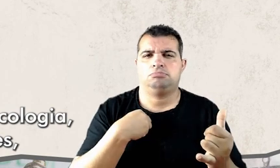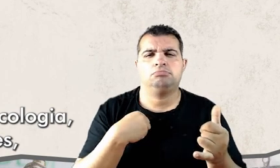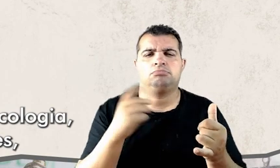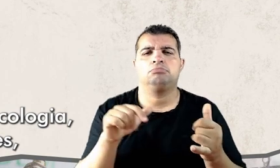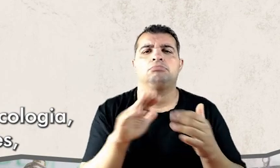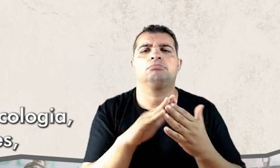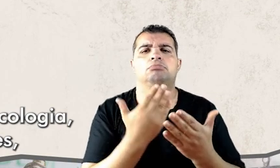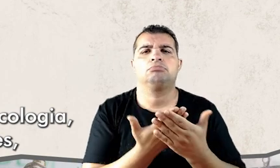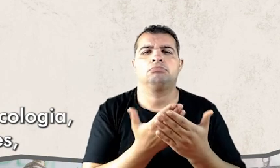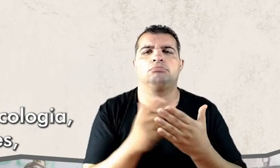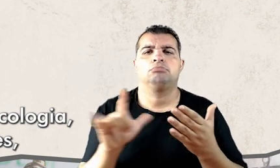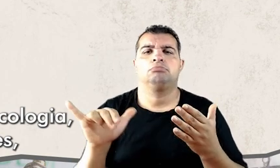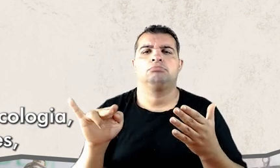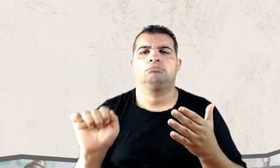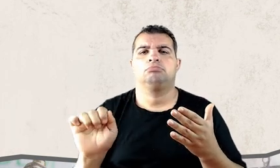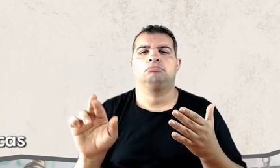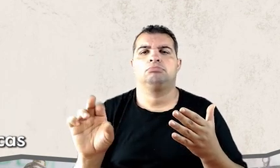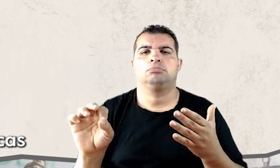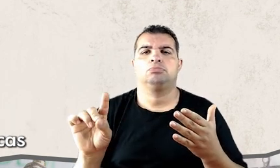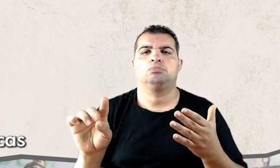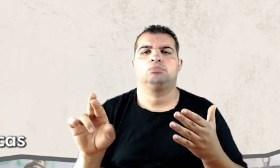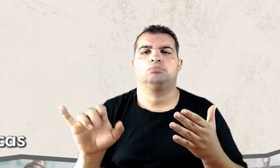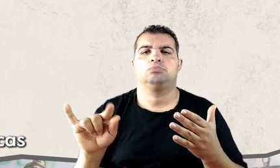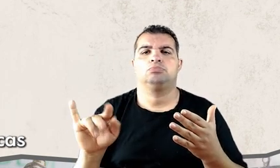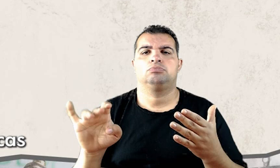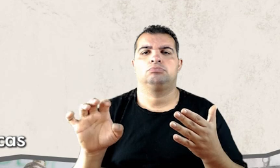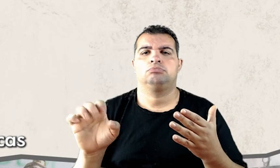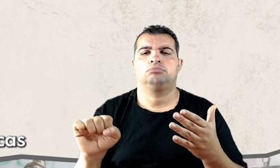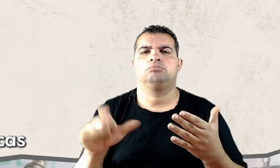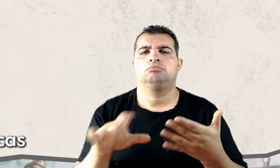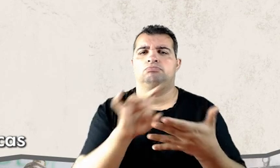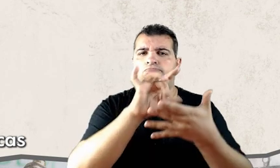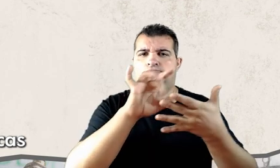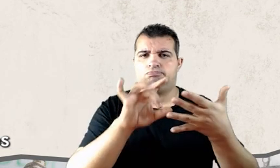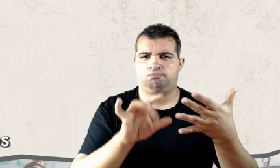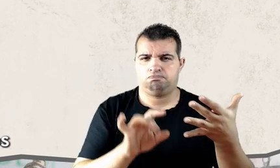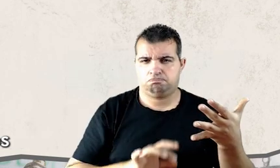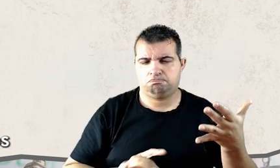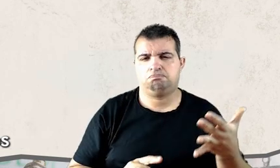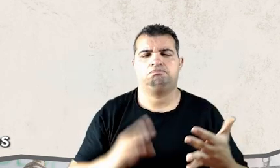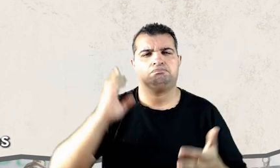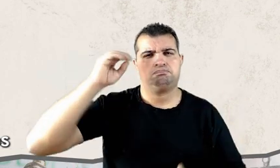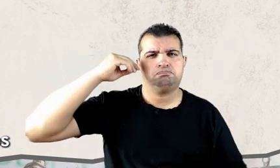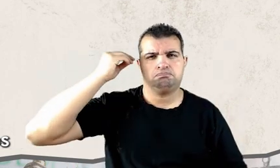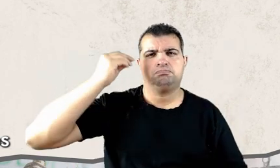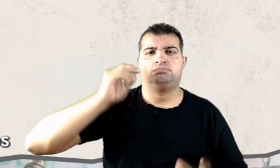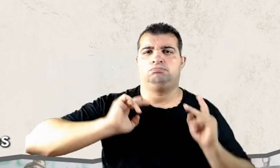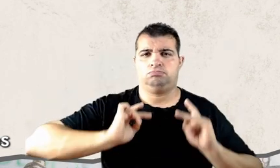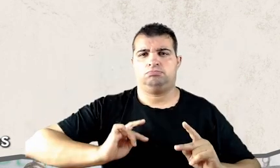da psicologia, que é a escola Nina Rodrigues, que vai atribuir as características psicológicas